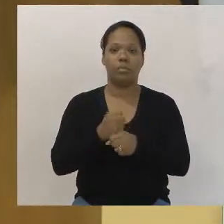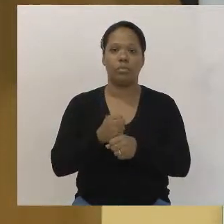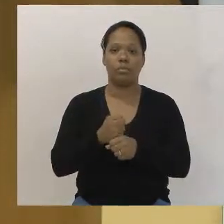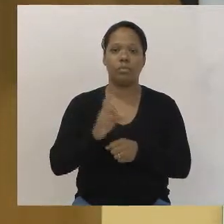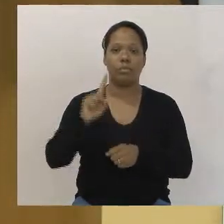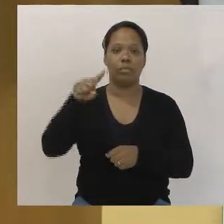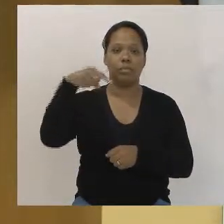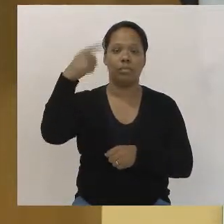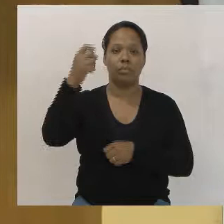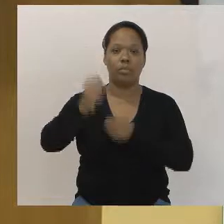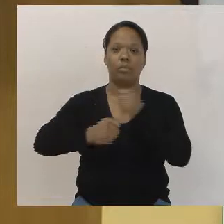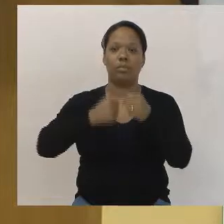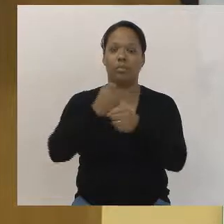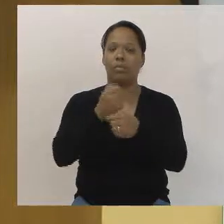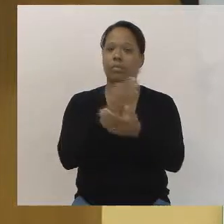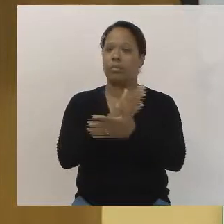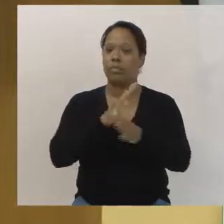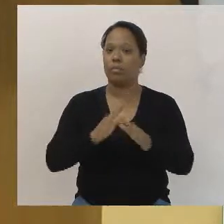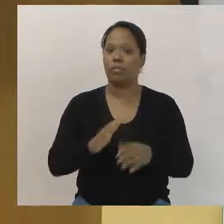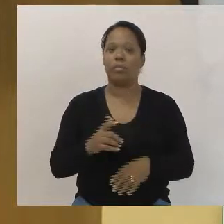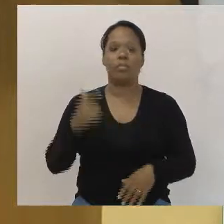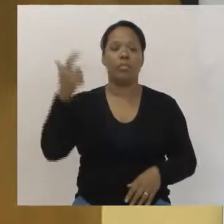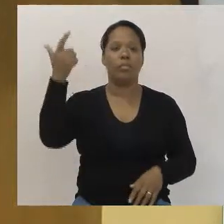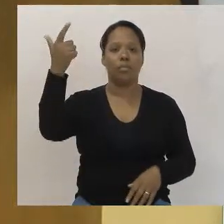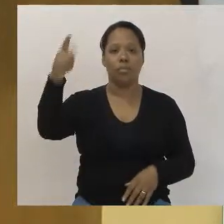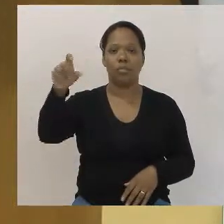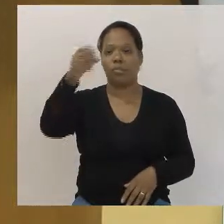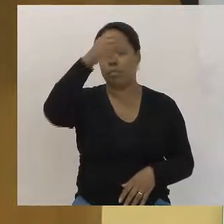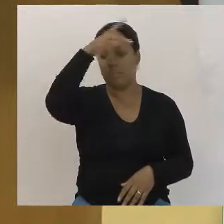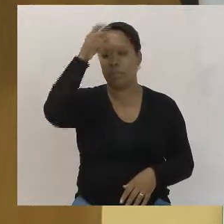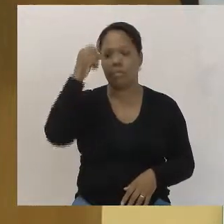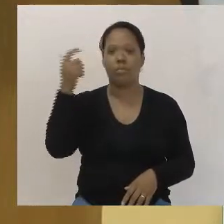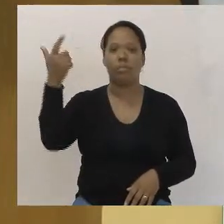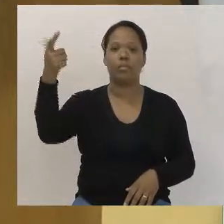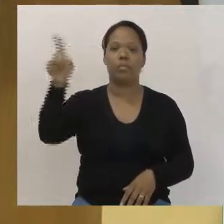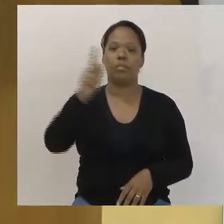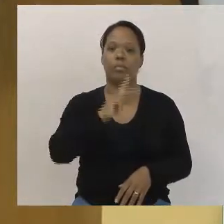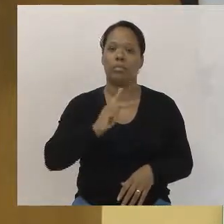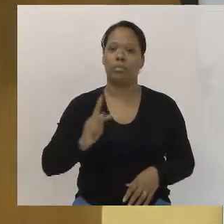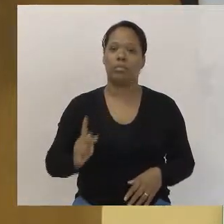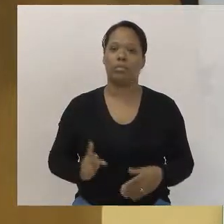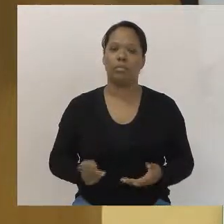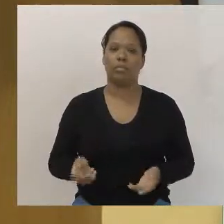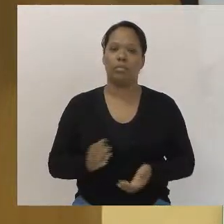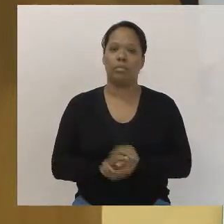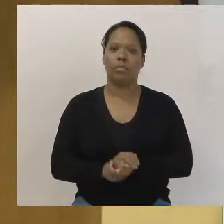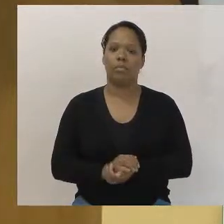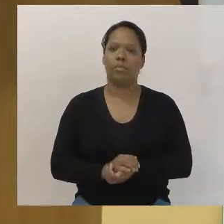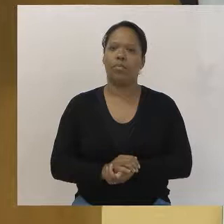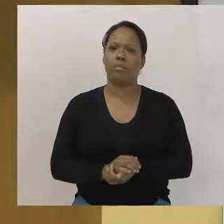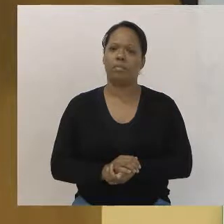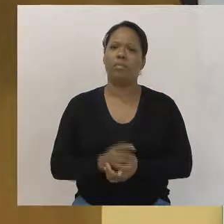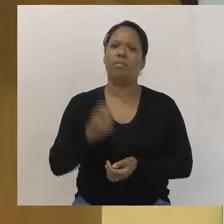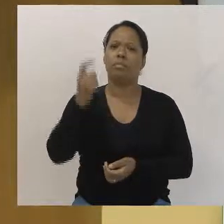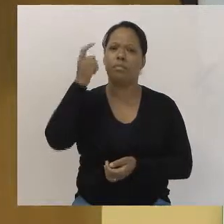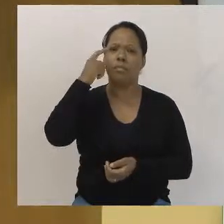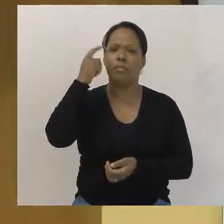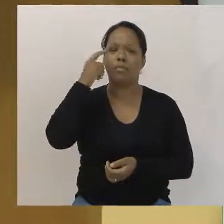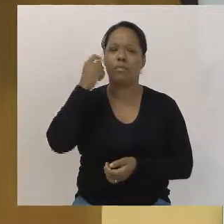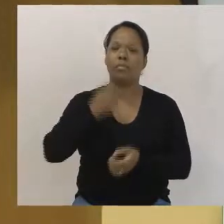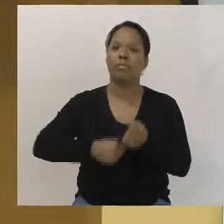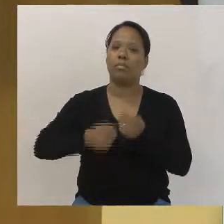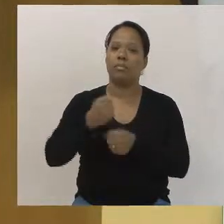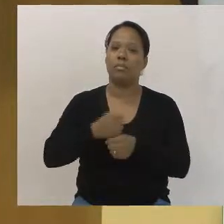ano que vem acaba e vai ser eleito outros prefeitos vereador você acredita que eu pensava que o ano